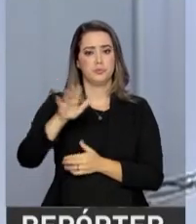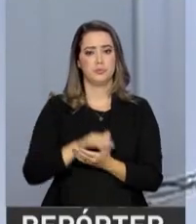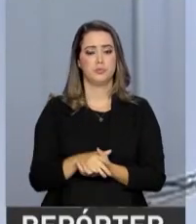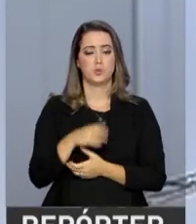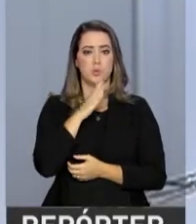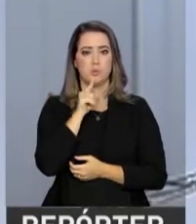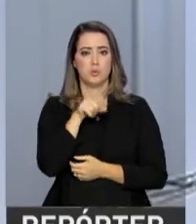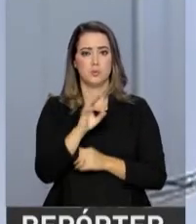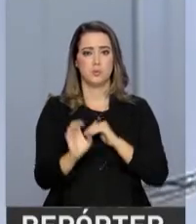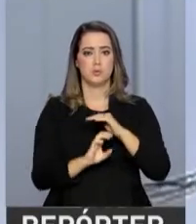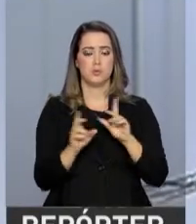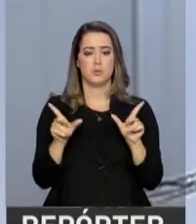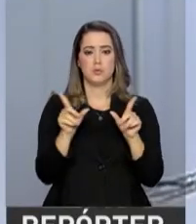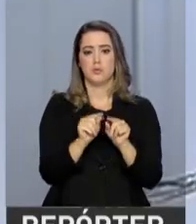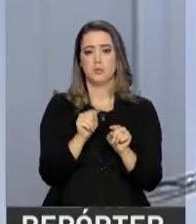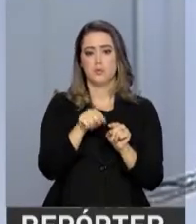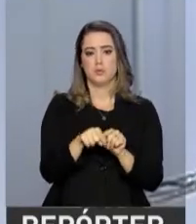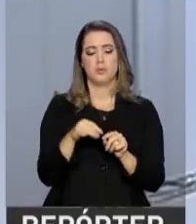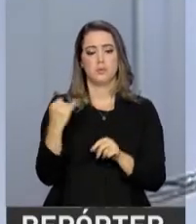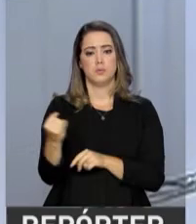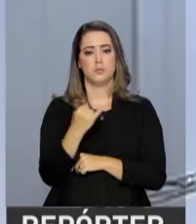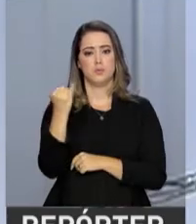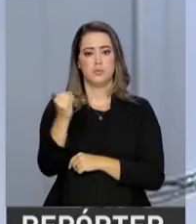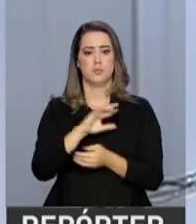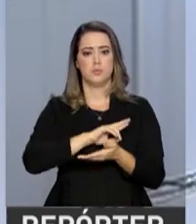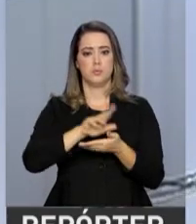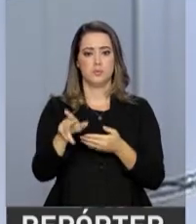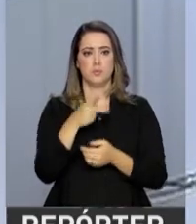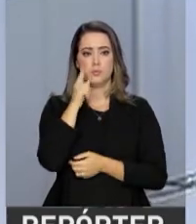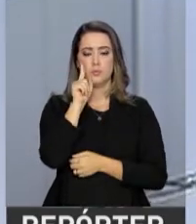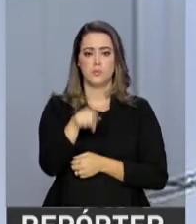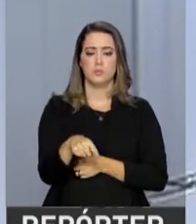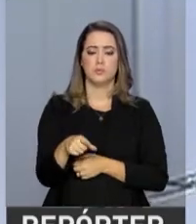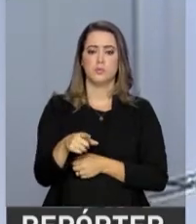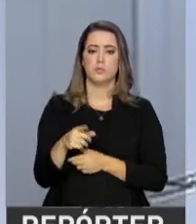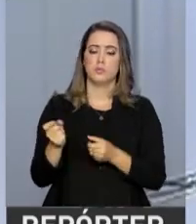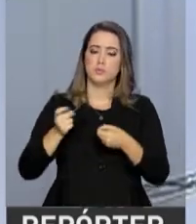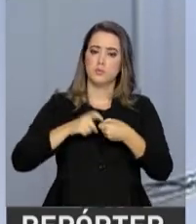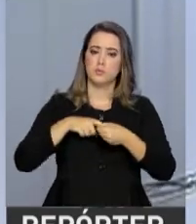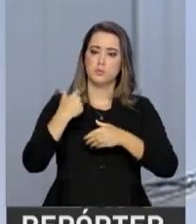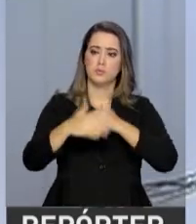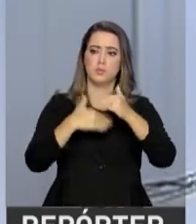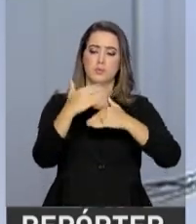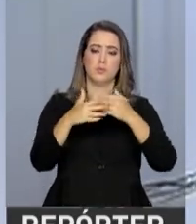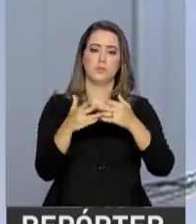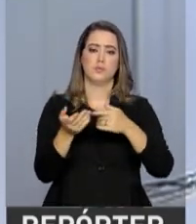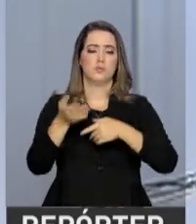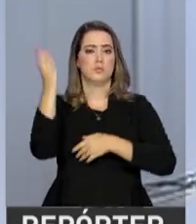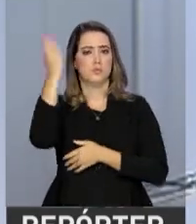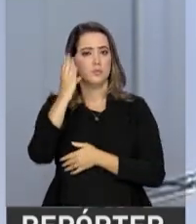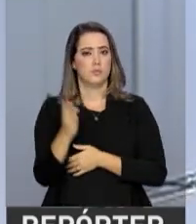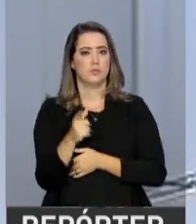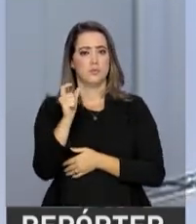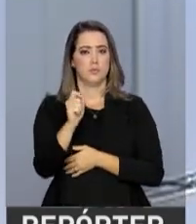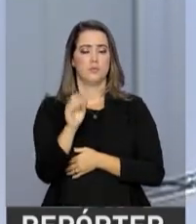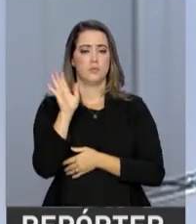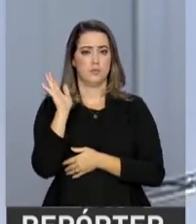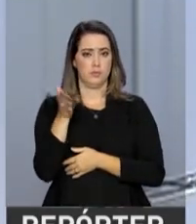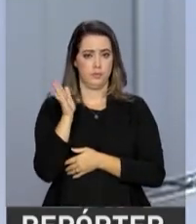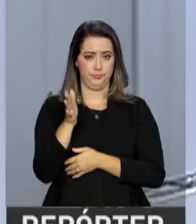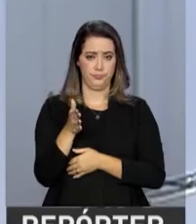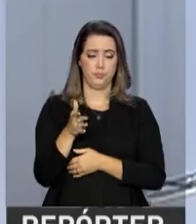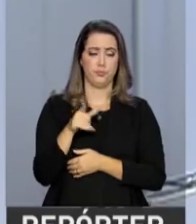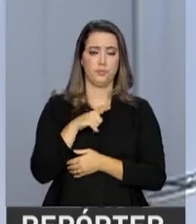pequenas empresas foram protagonistas como muito bem colocado na retomada do crescimento do brasil que já é